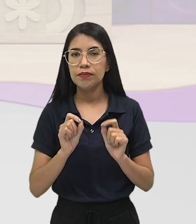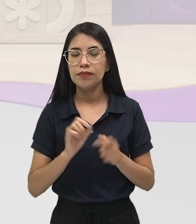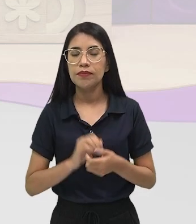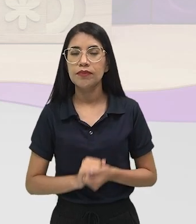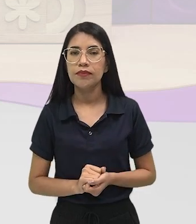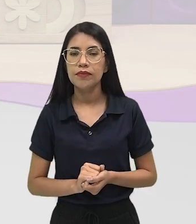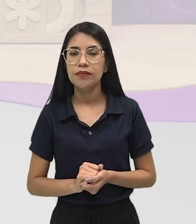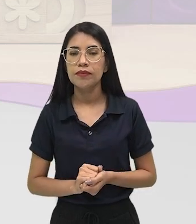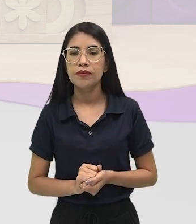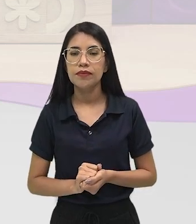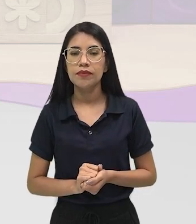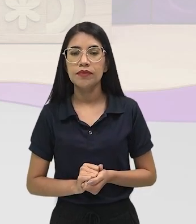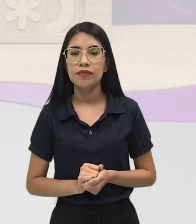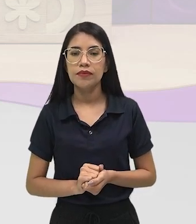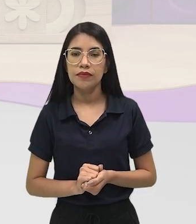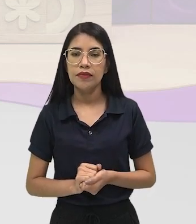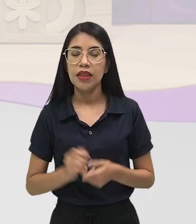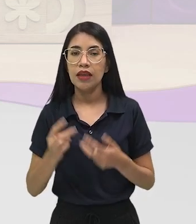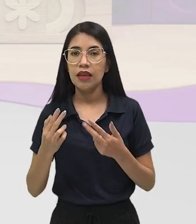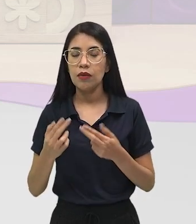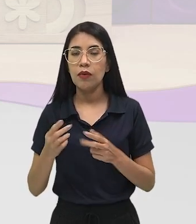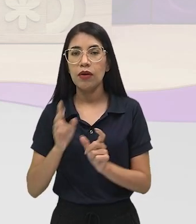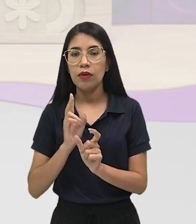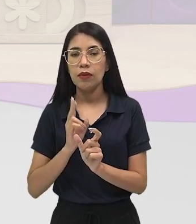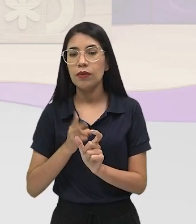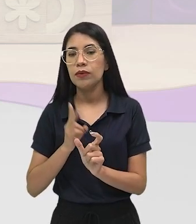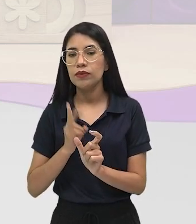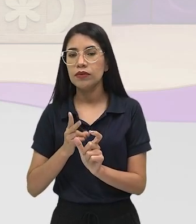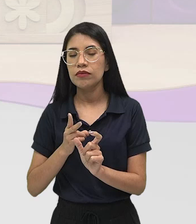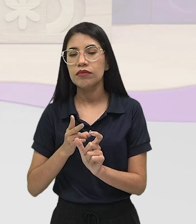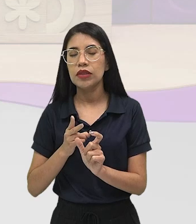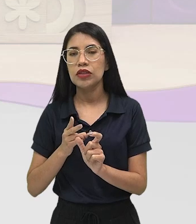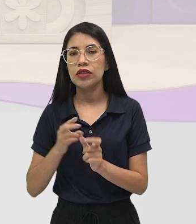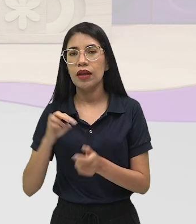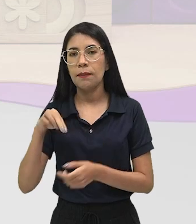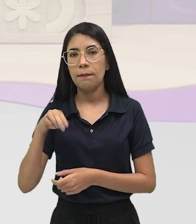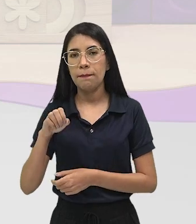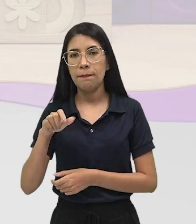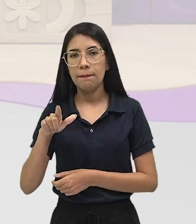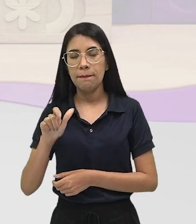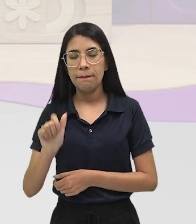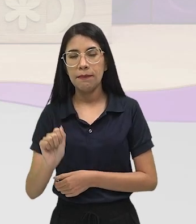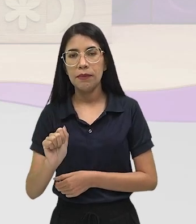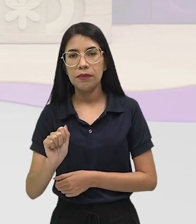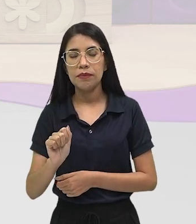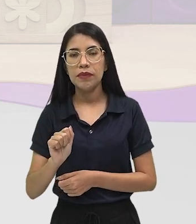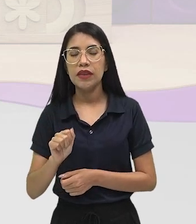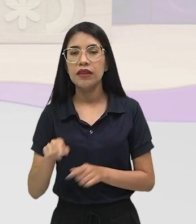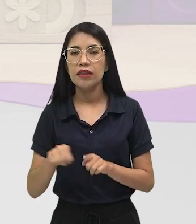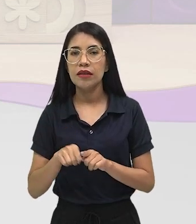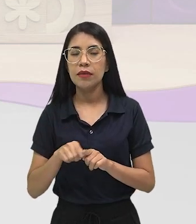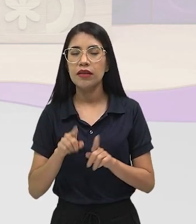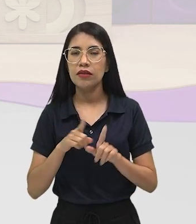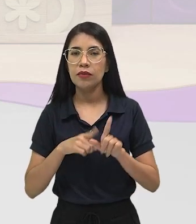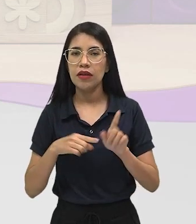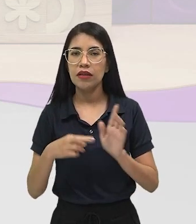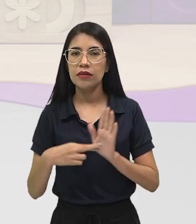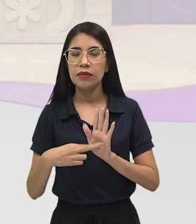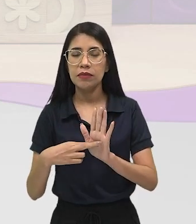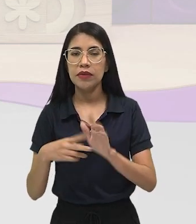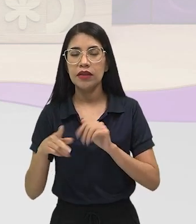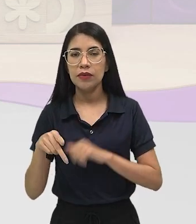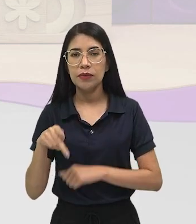é a constante elástica da mola, que nós vamos aqui está recebendo uma letrinha também,